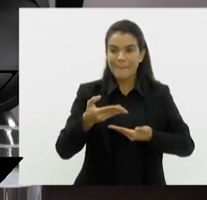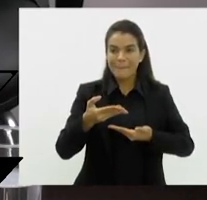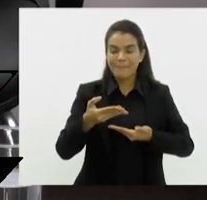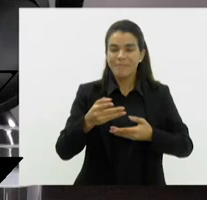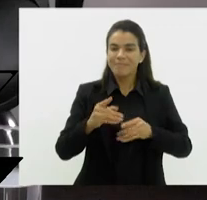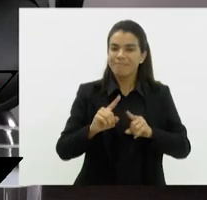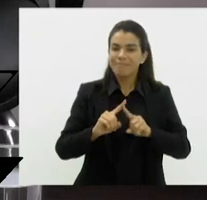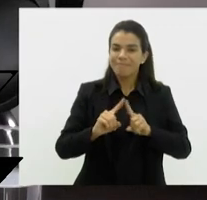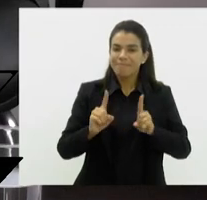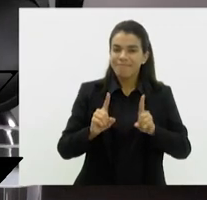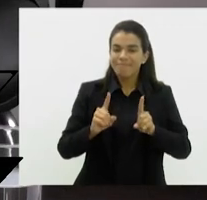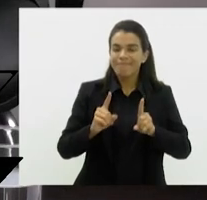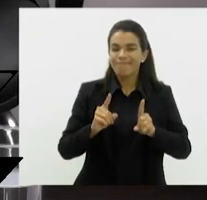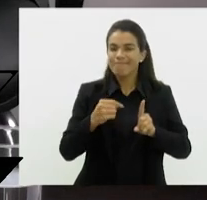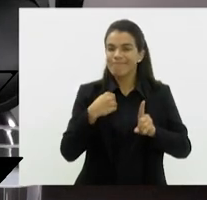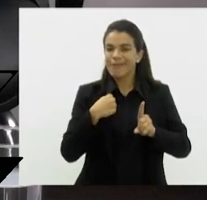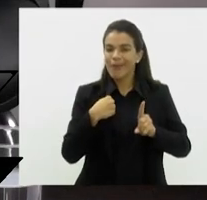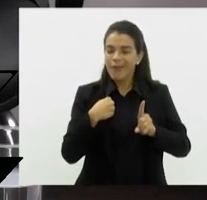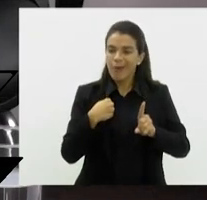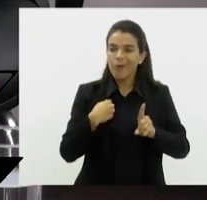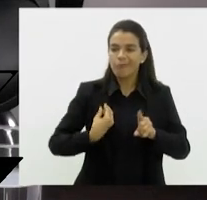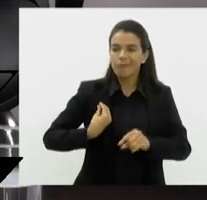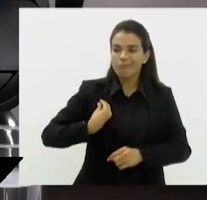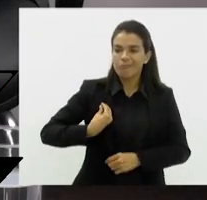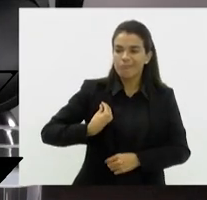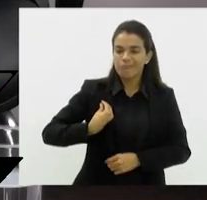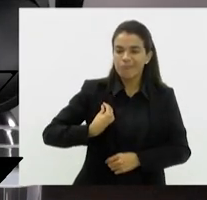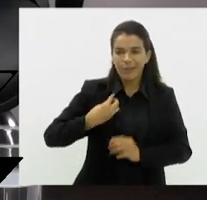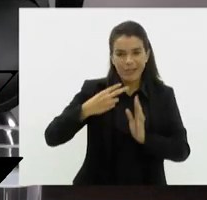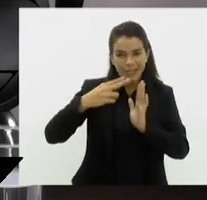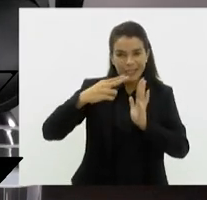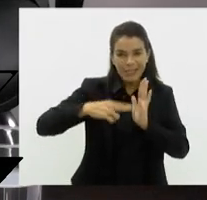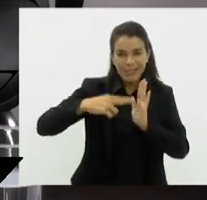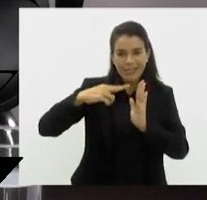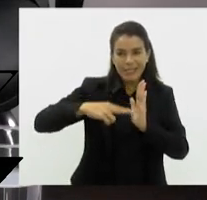Mas eu fiquei aqui depois que li